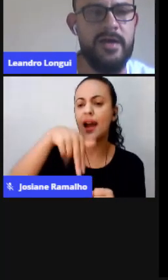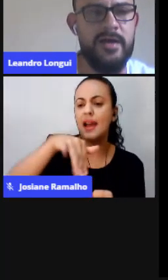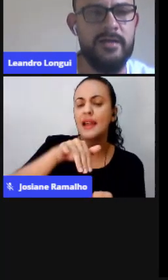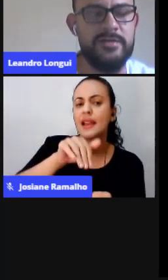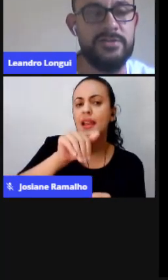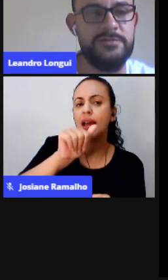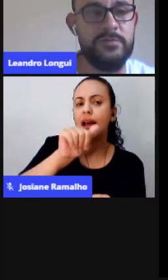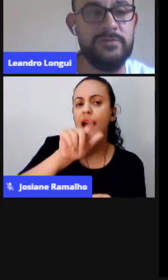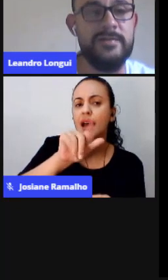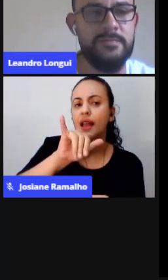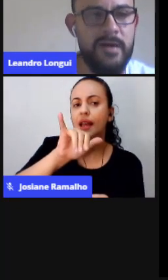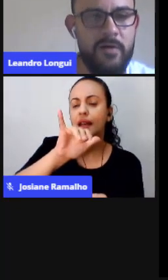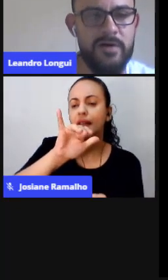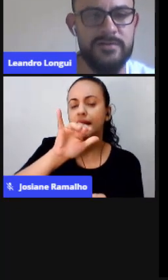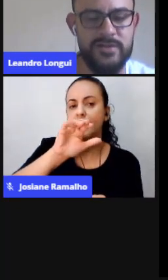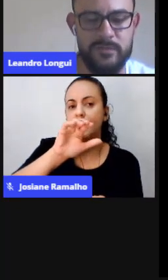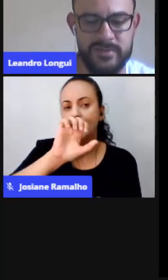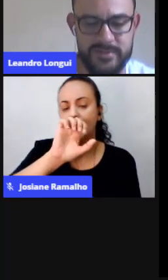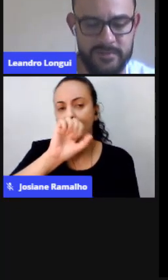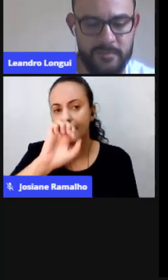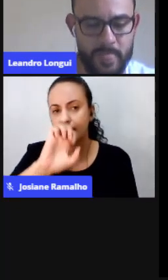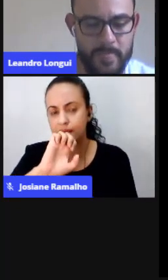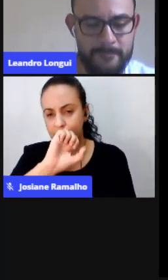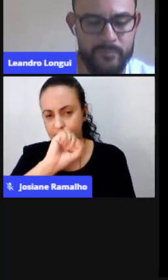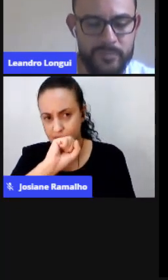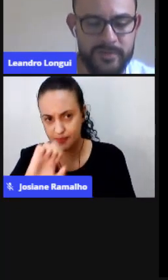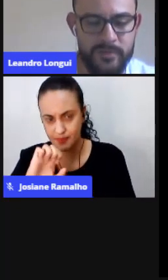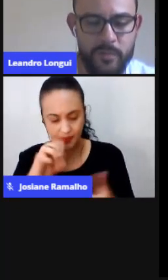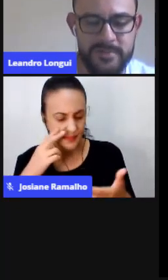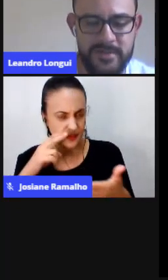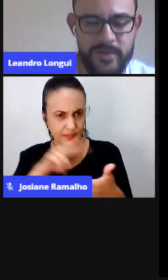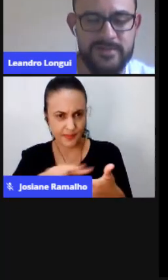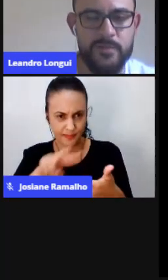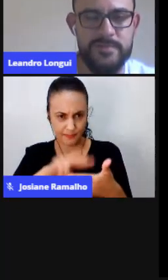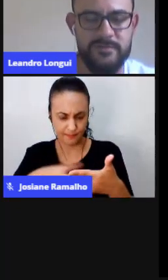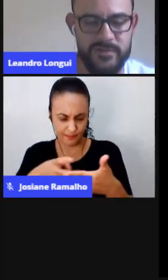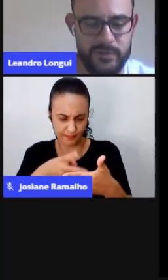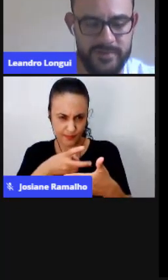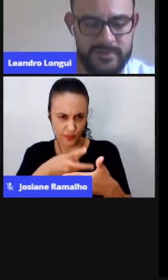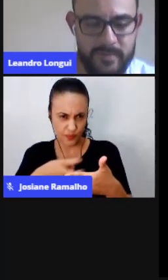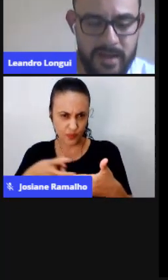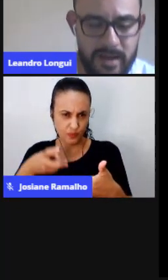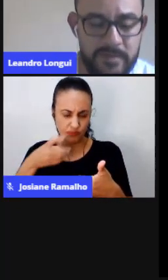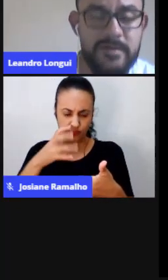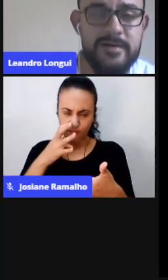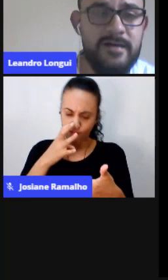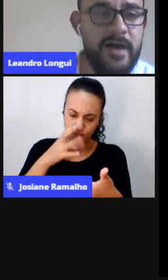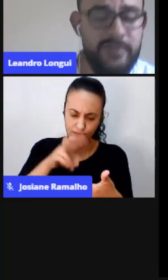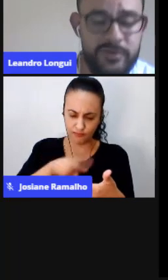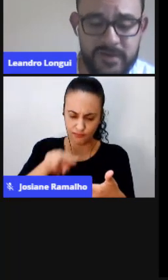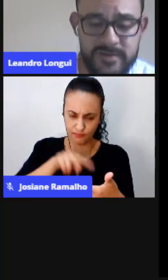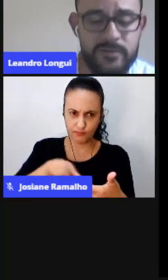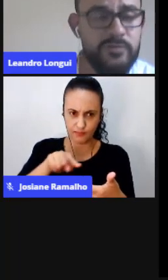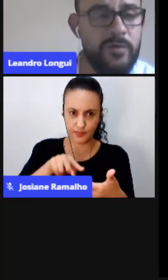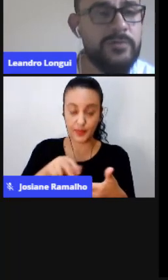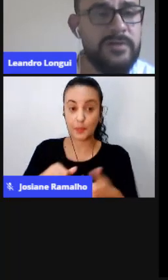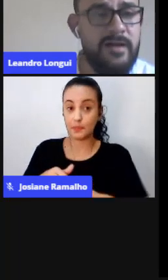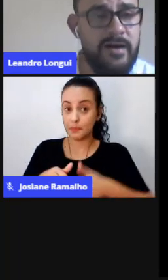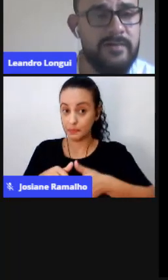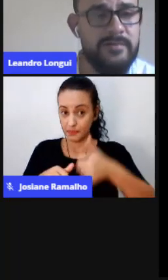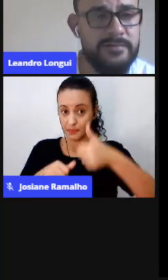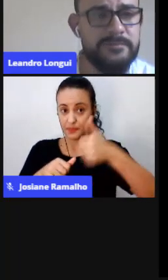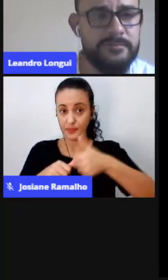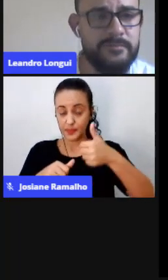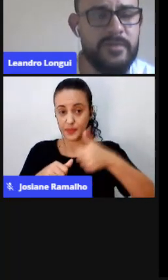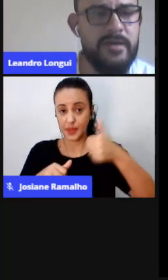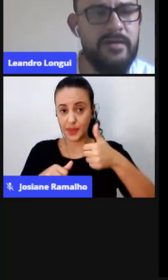suas dificuldades maiores, digamos assim. Então, como seriam essas observações? A primeira, a identificação do autor